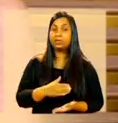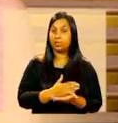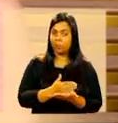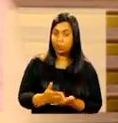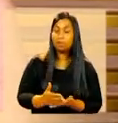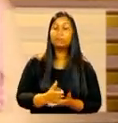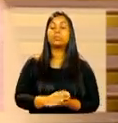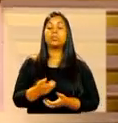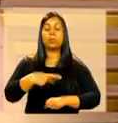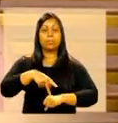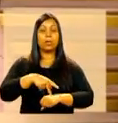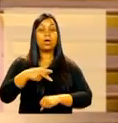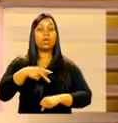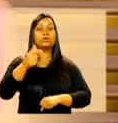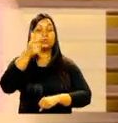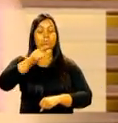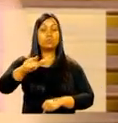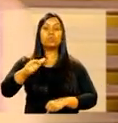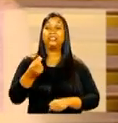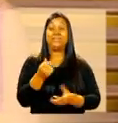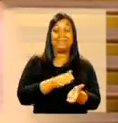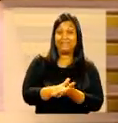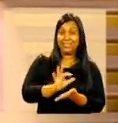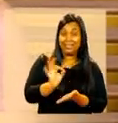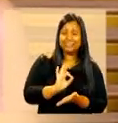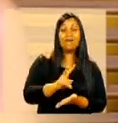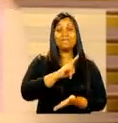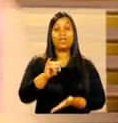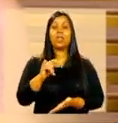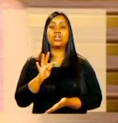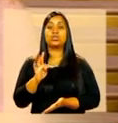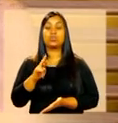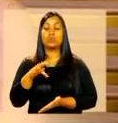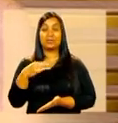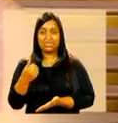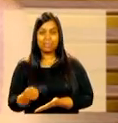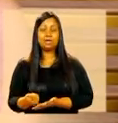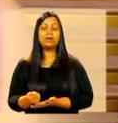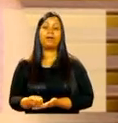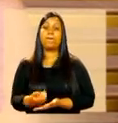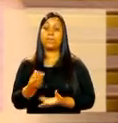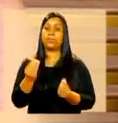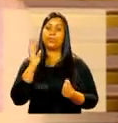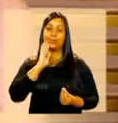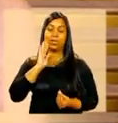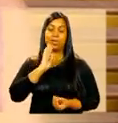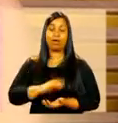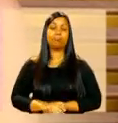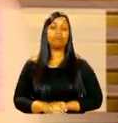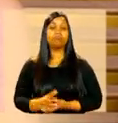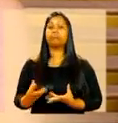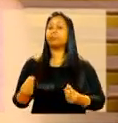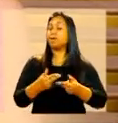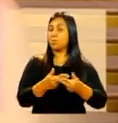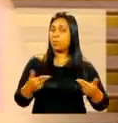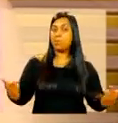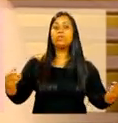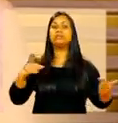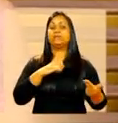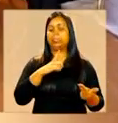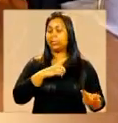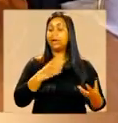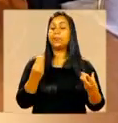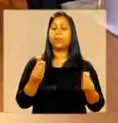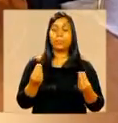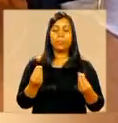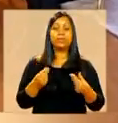viagem internacional e não quer gastar muito, vá para a Turquia, que é fantástico. Tem muita coisa, né? Tem muita coisa